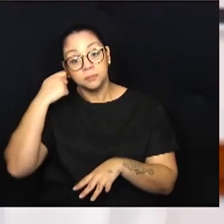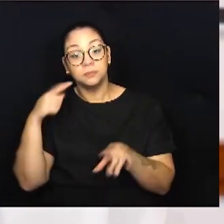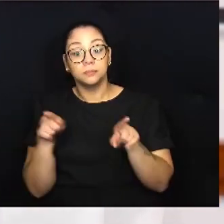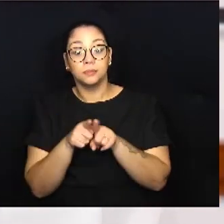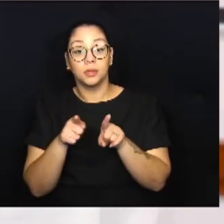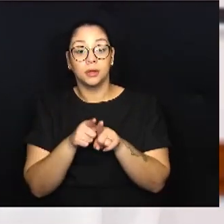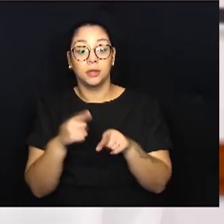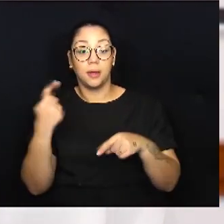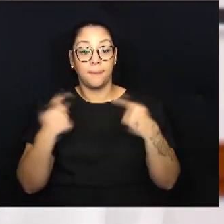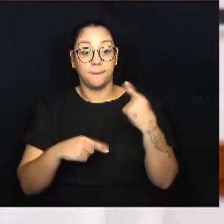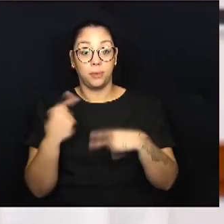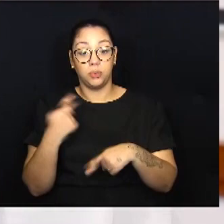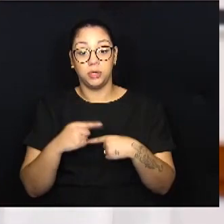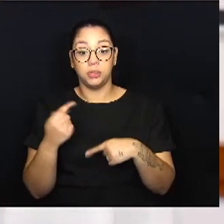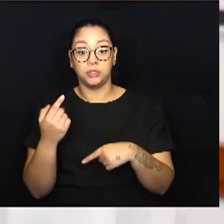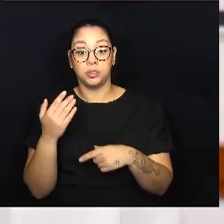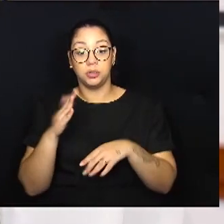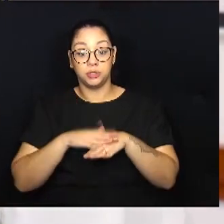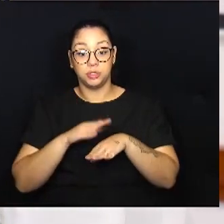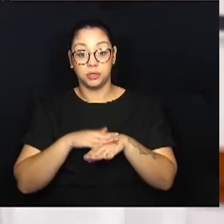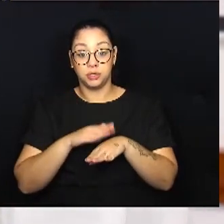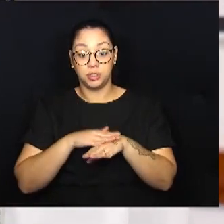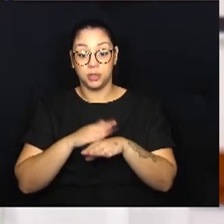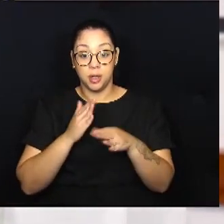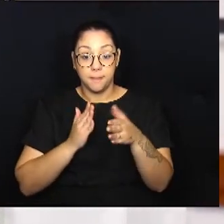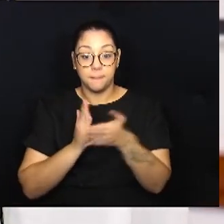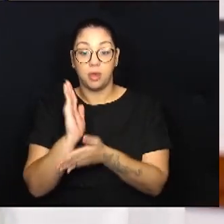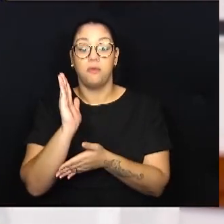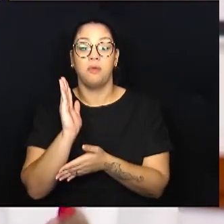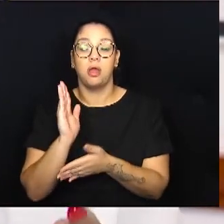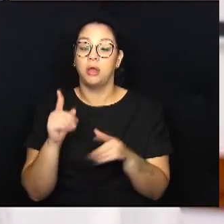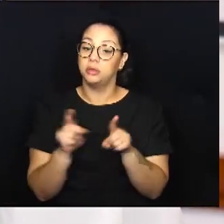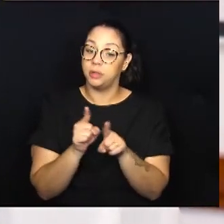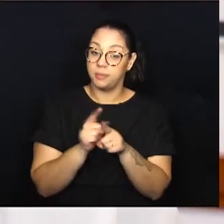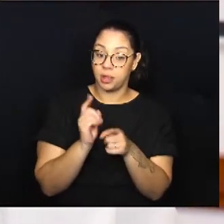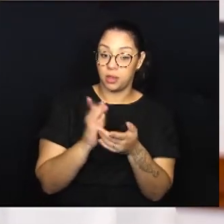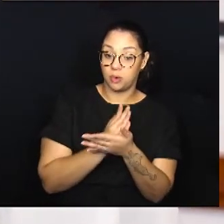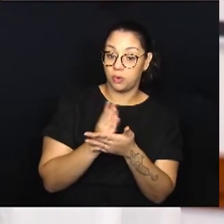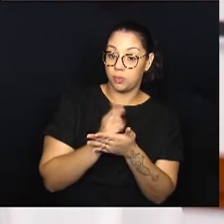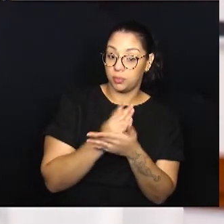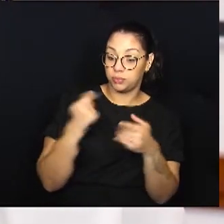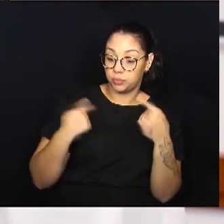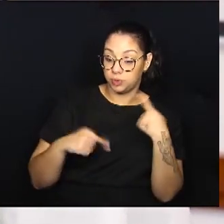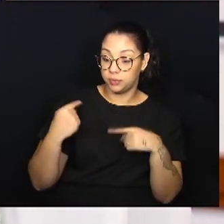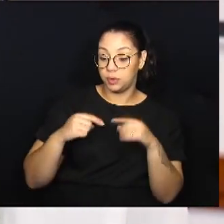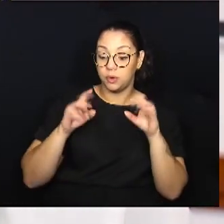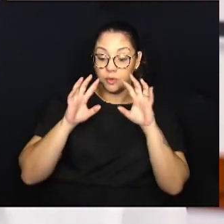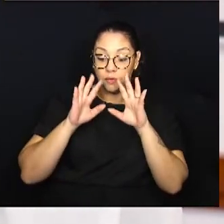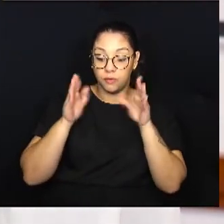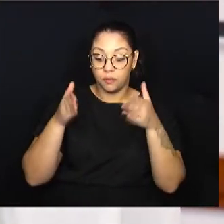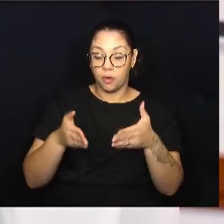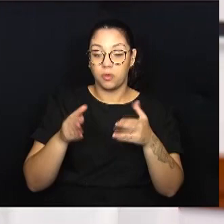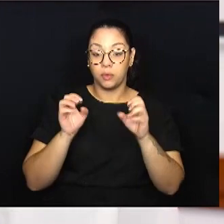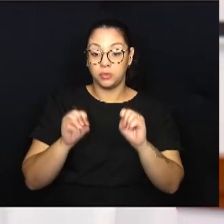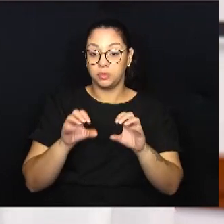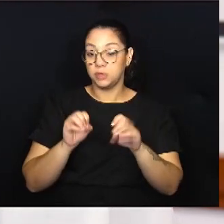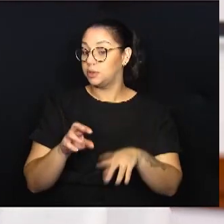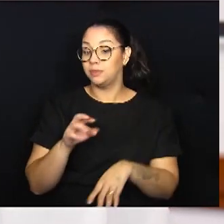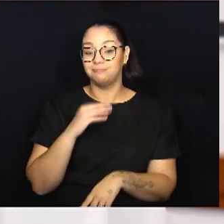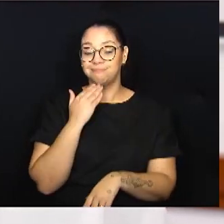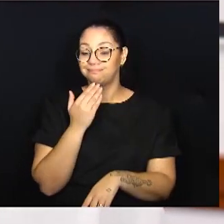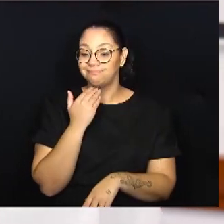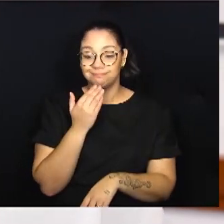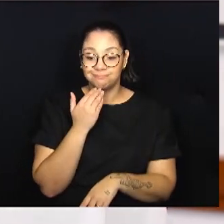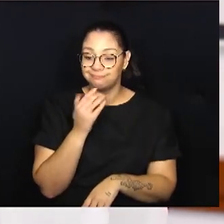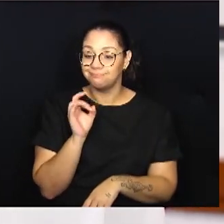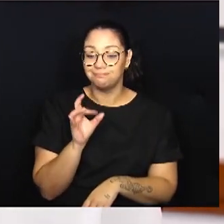aprovação de políticas, de ações afirmativas, apesar de algumas políticas em prol da educação, ainda não é o suficiente